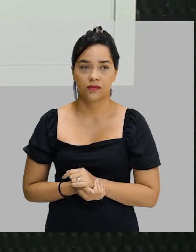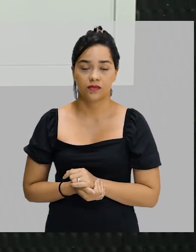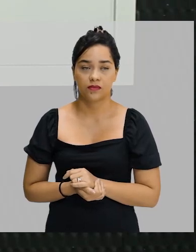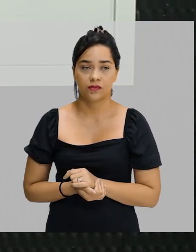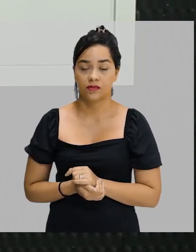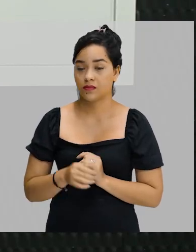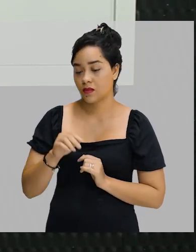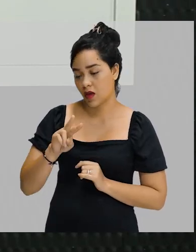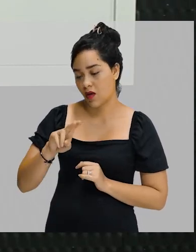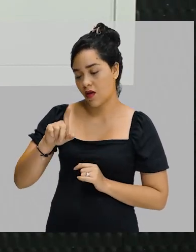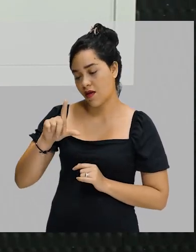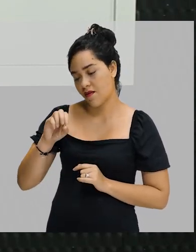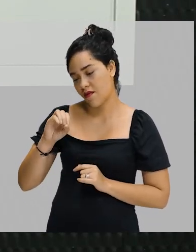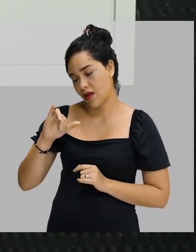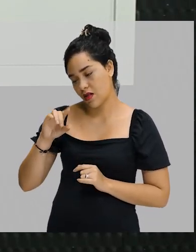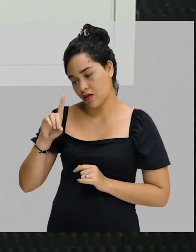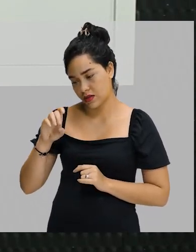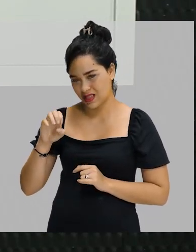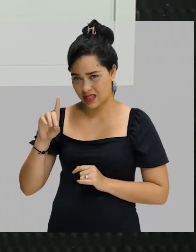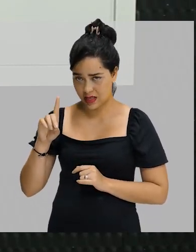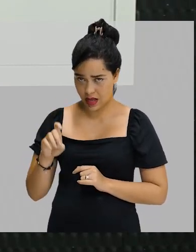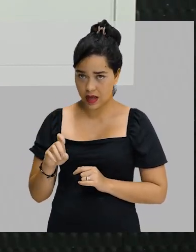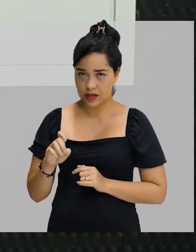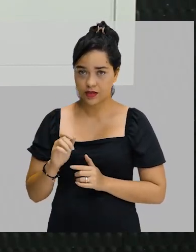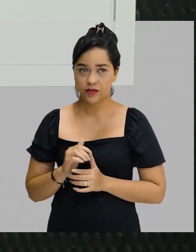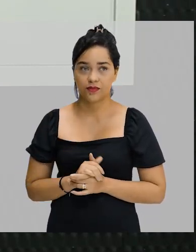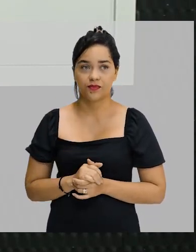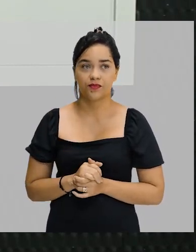Então a velocidade V.